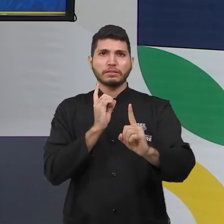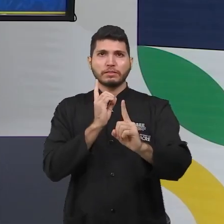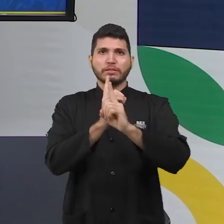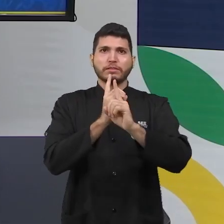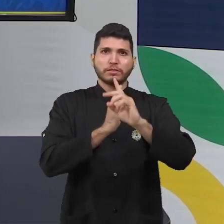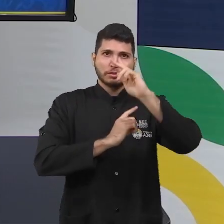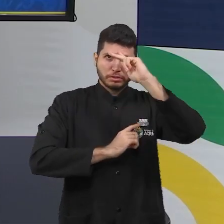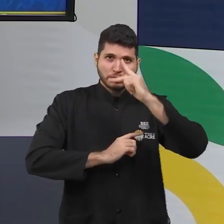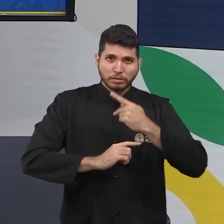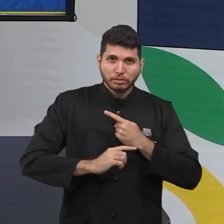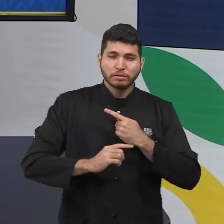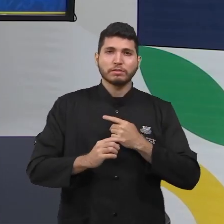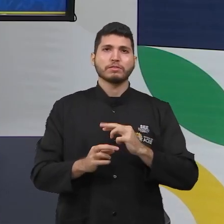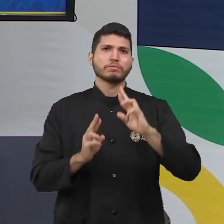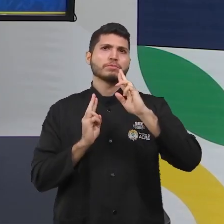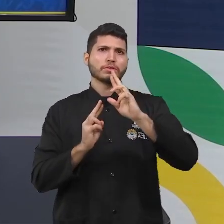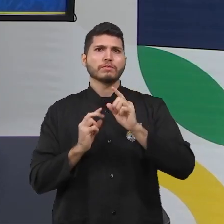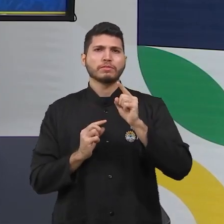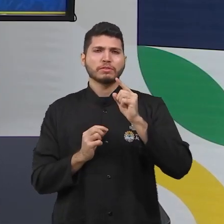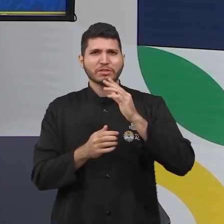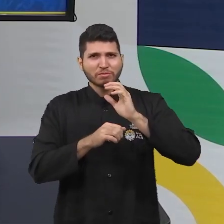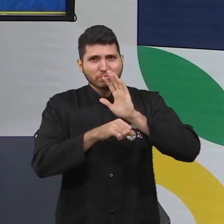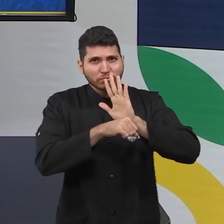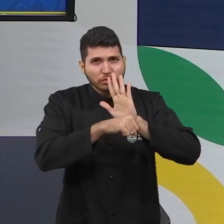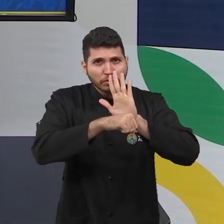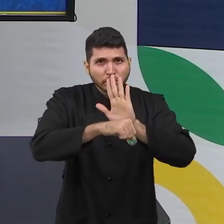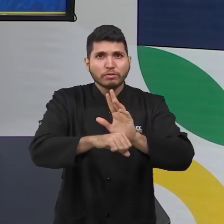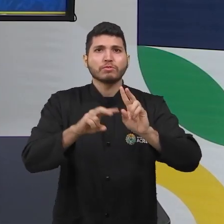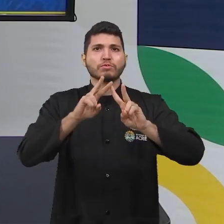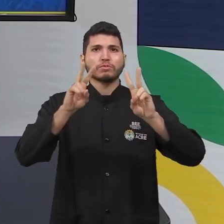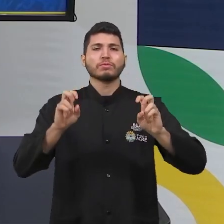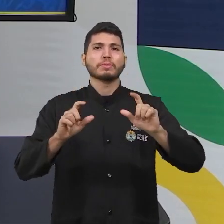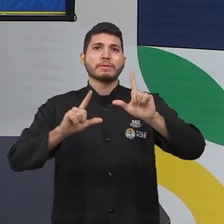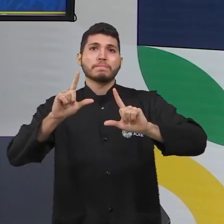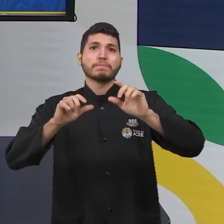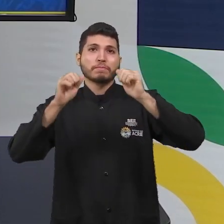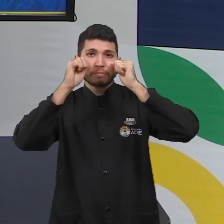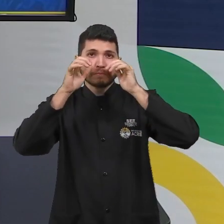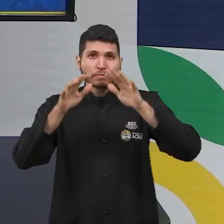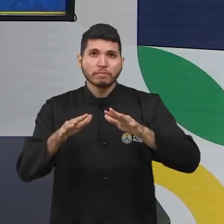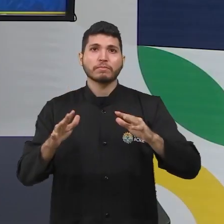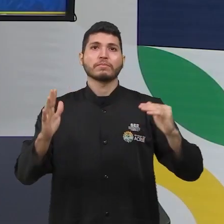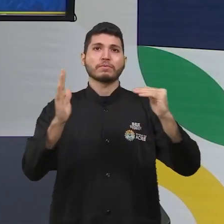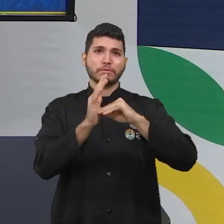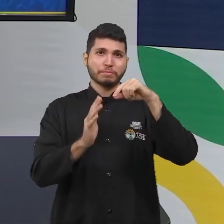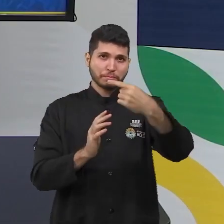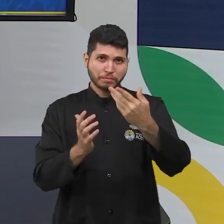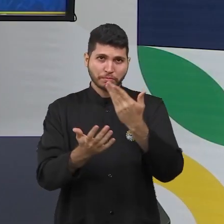contribuído para os seus estudos sobre a dramaturgia. Eu te espero na próxima aula. Tchau!